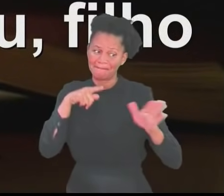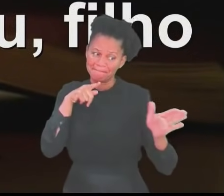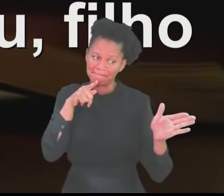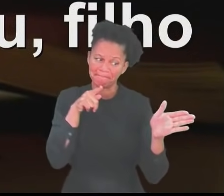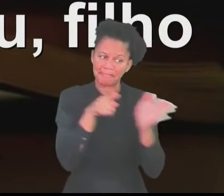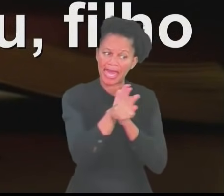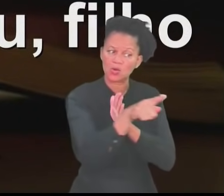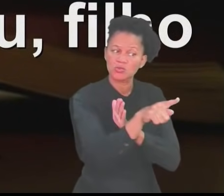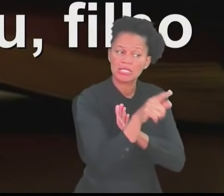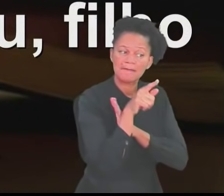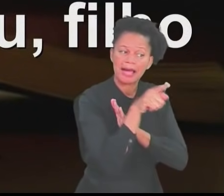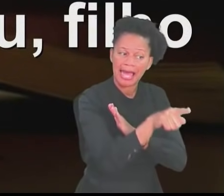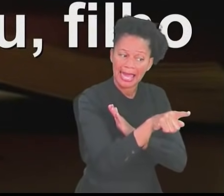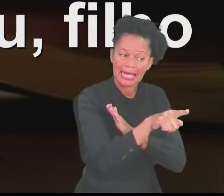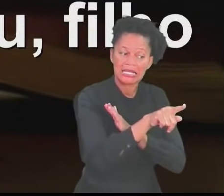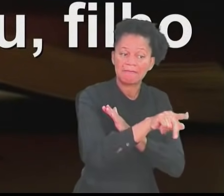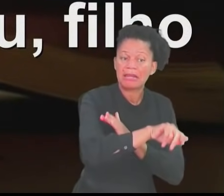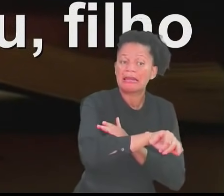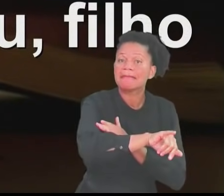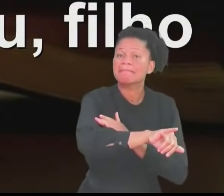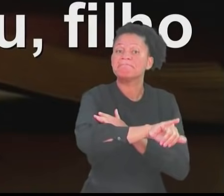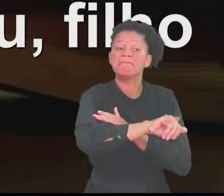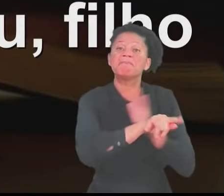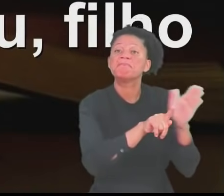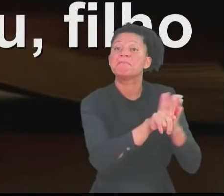ao Senhor por ele?